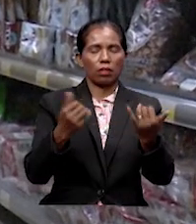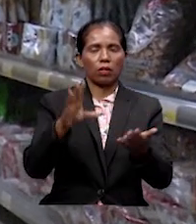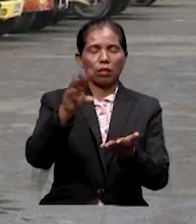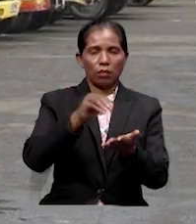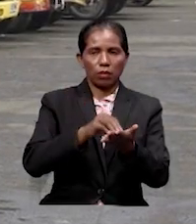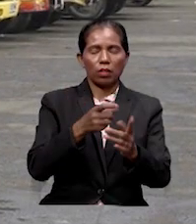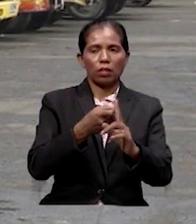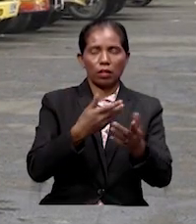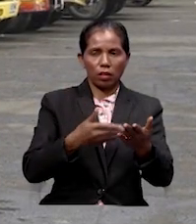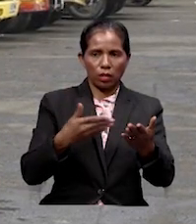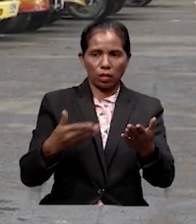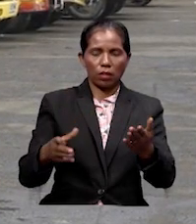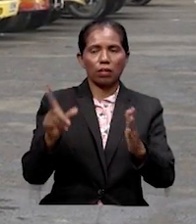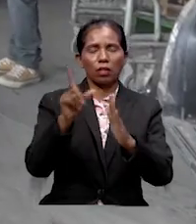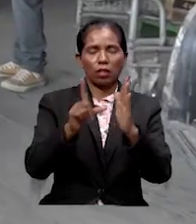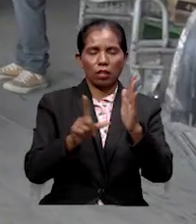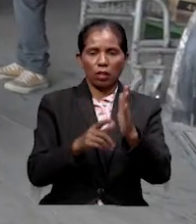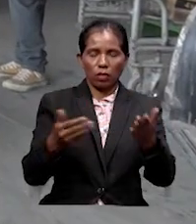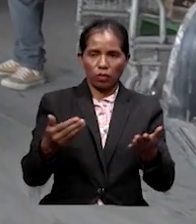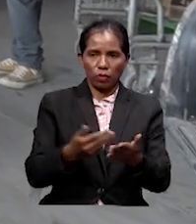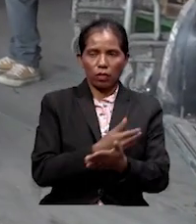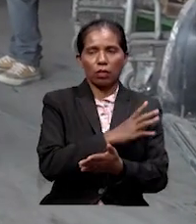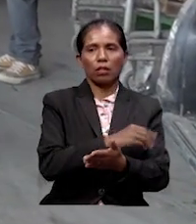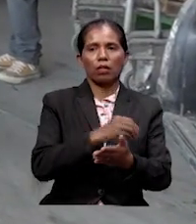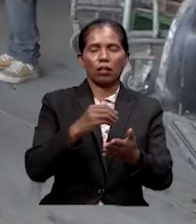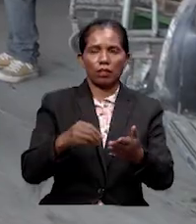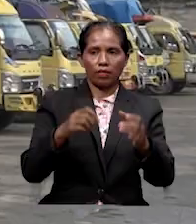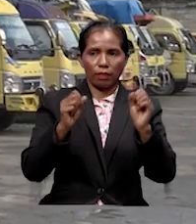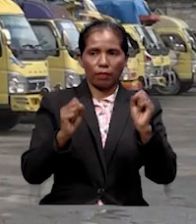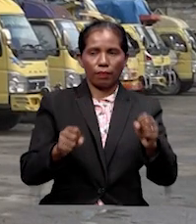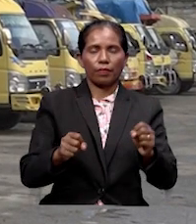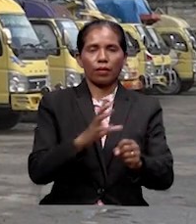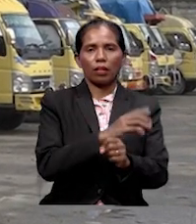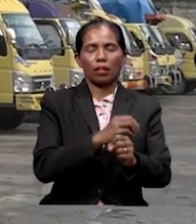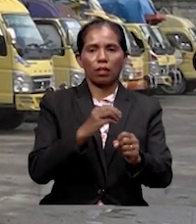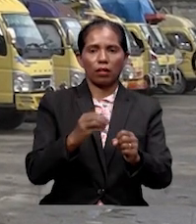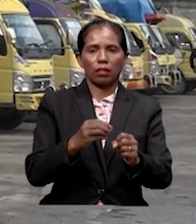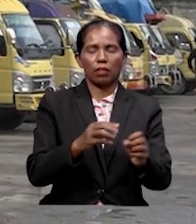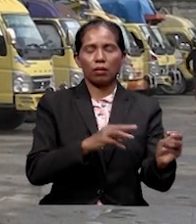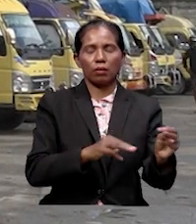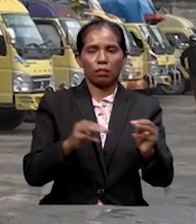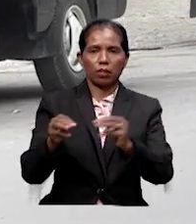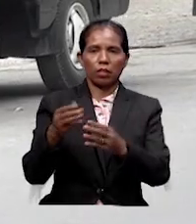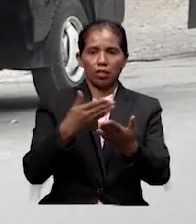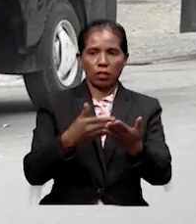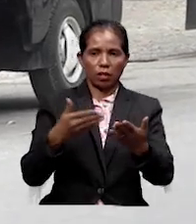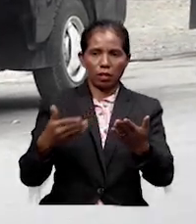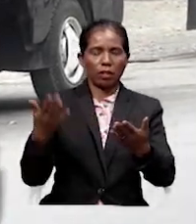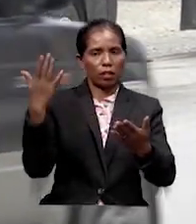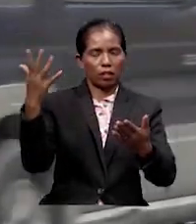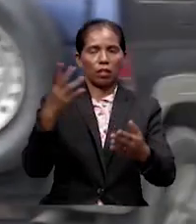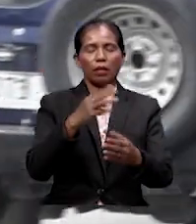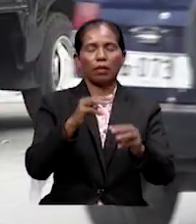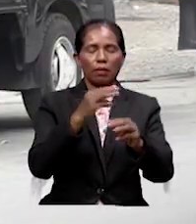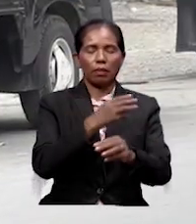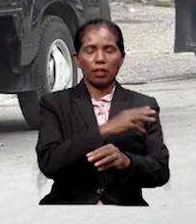Sasan Folin ho lei fom nebe sai com certeza e efeito ba alteração Sasan Folin e a mercadoria